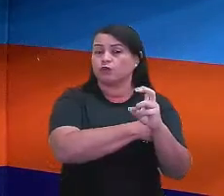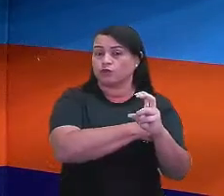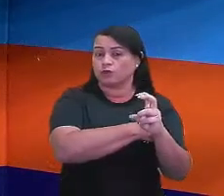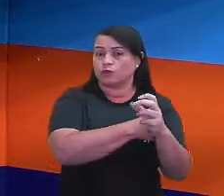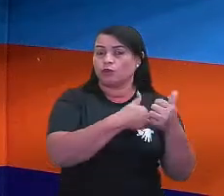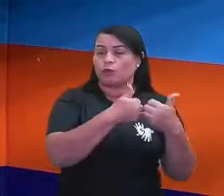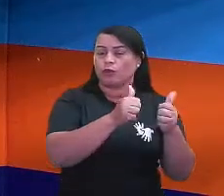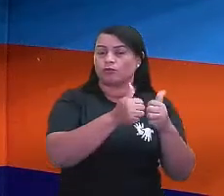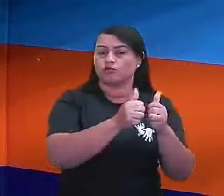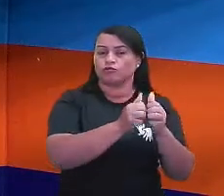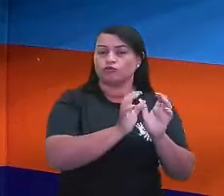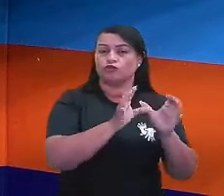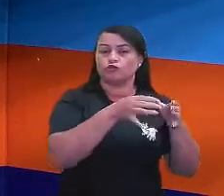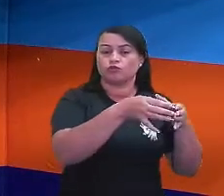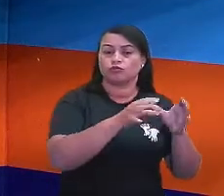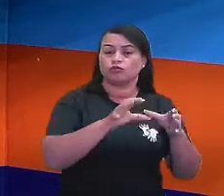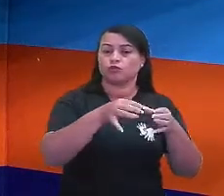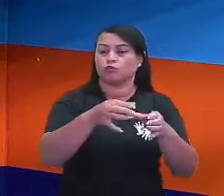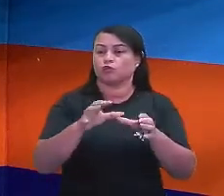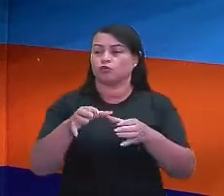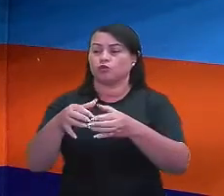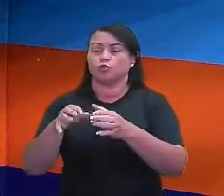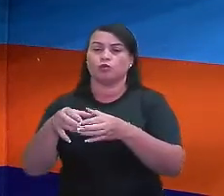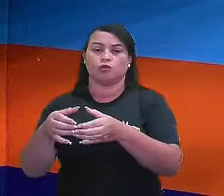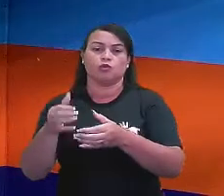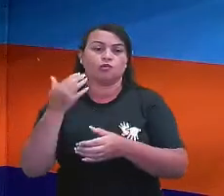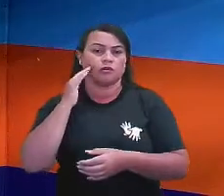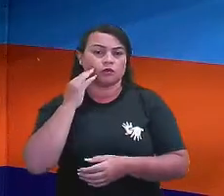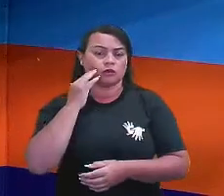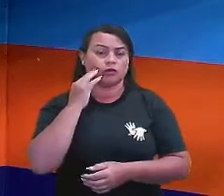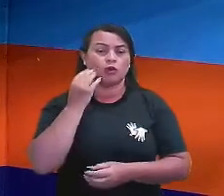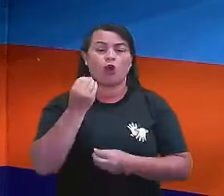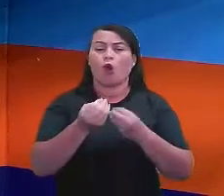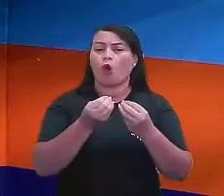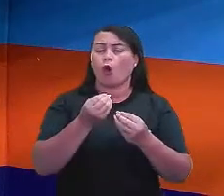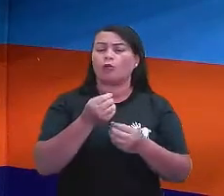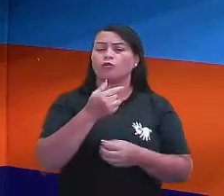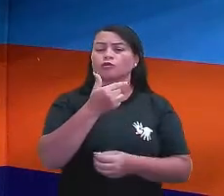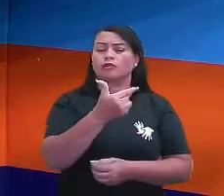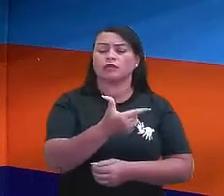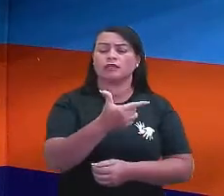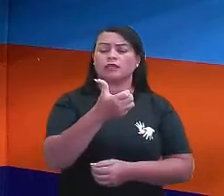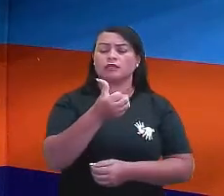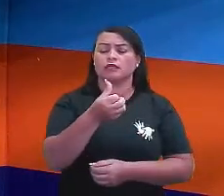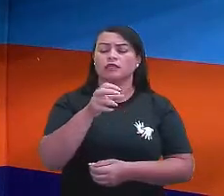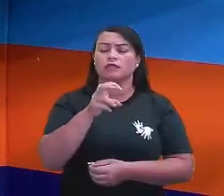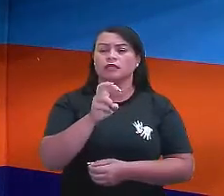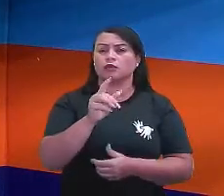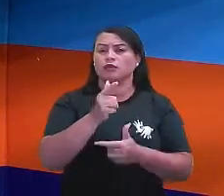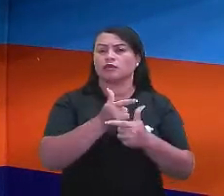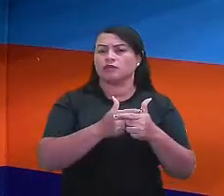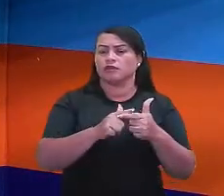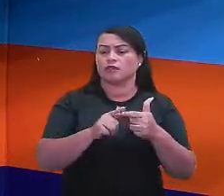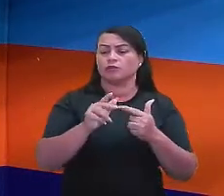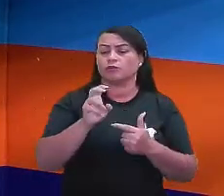mais fácil. Então, é só eu pegar 265... dividir por 5. E vou pegar a tabuada